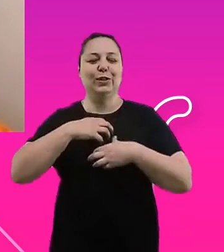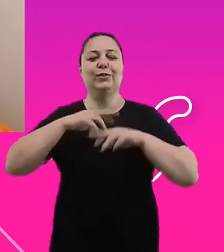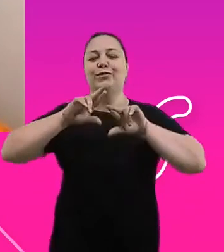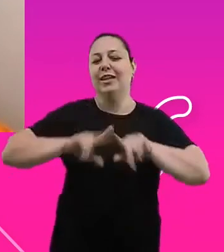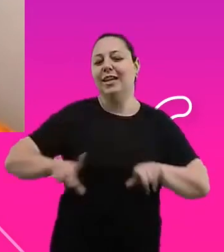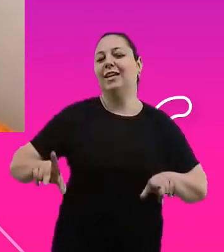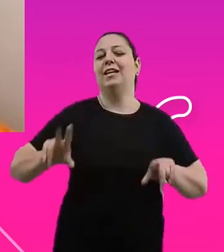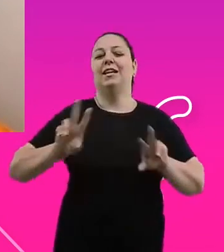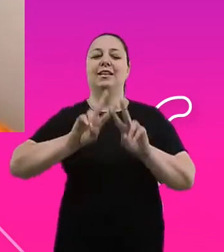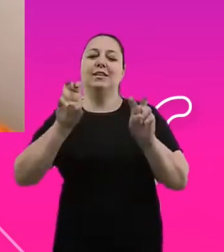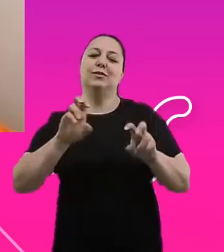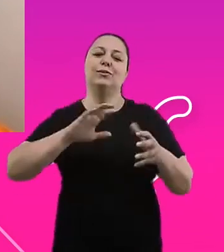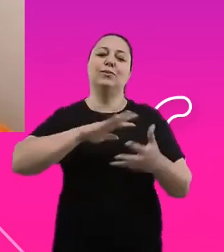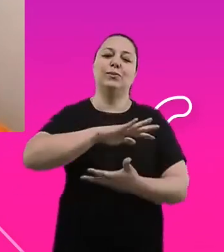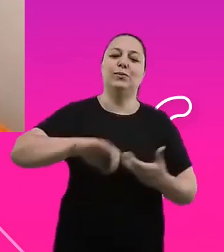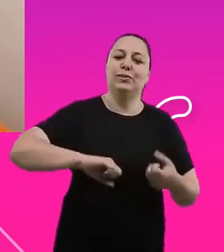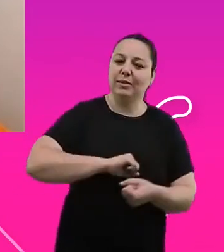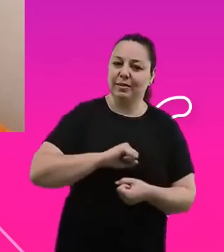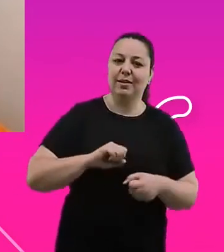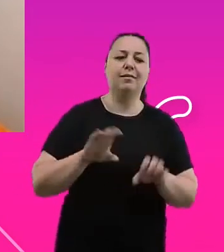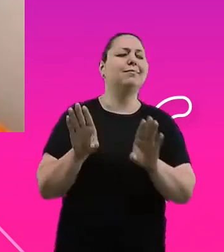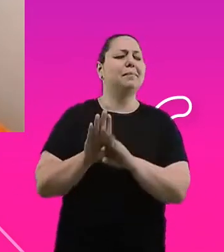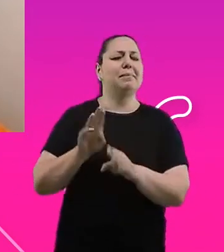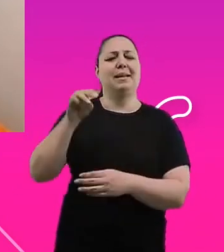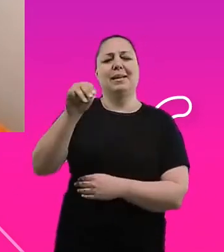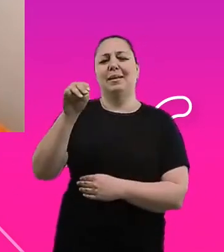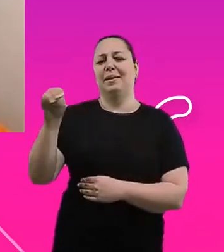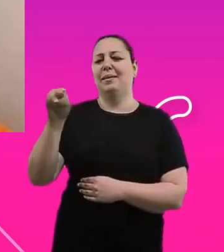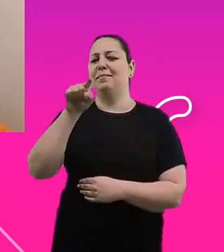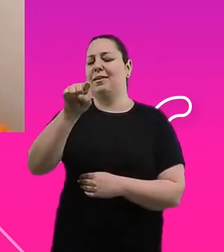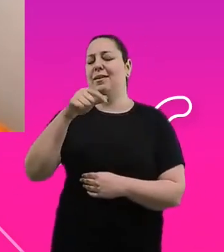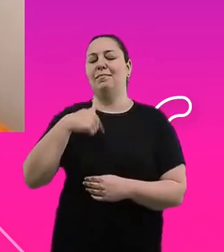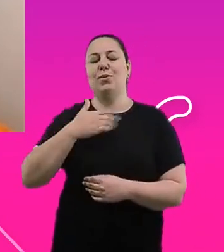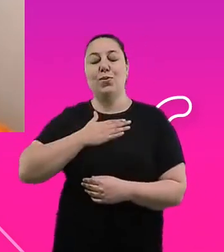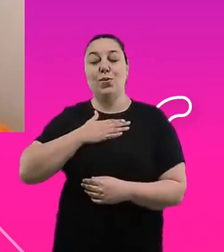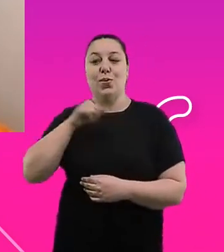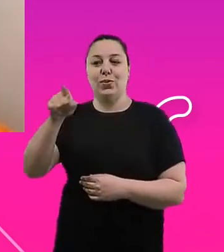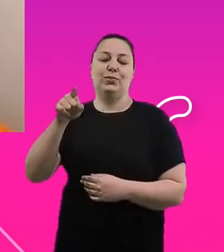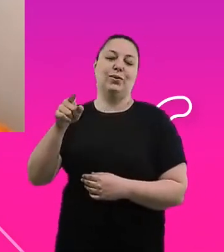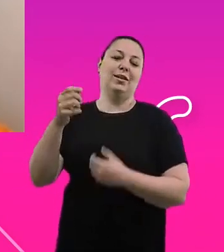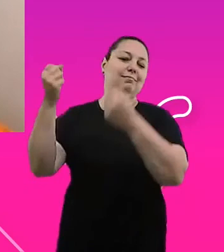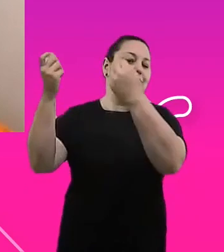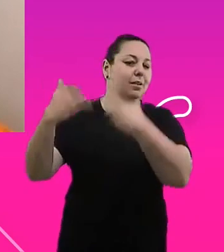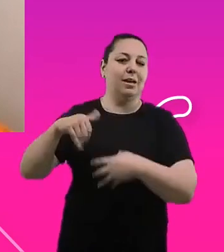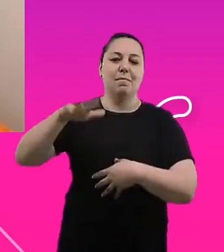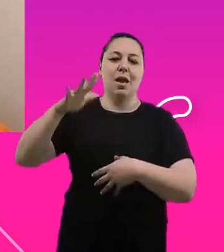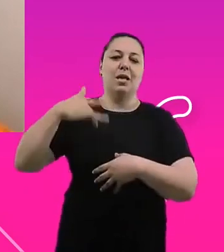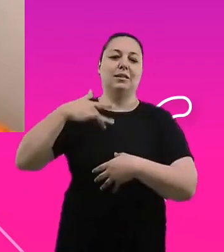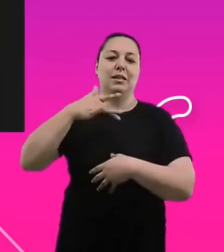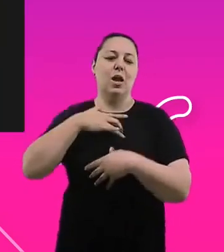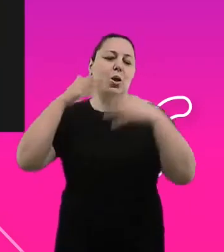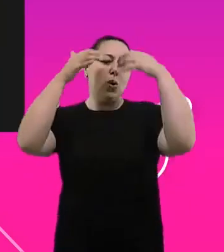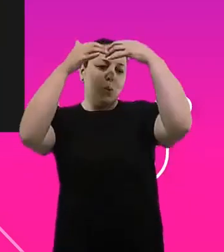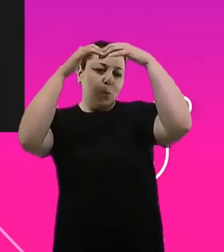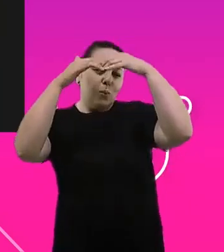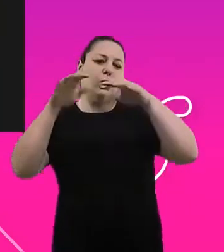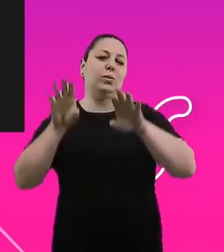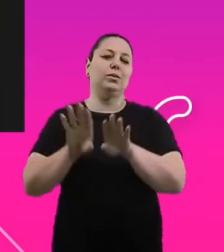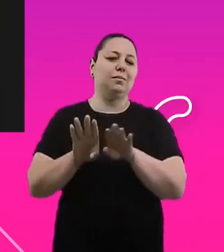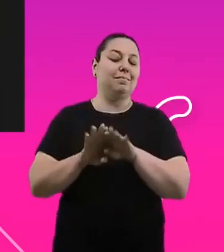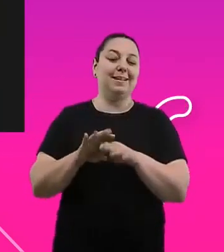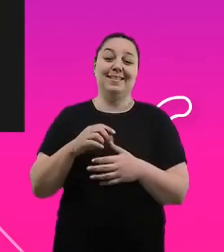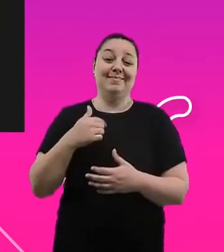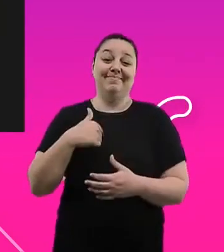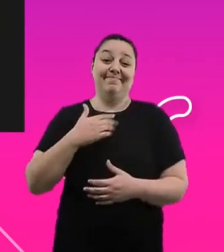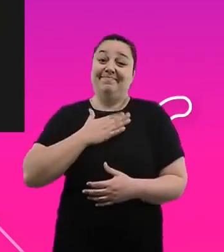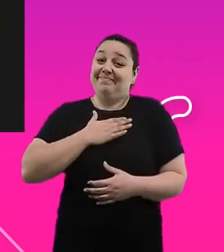né? E o MM também, abordando questões de saúde mental, assim, me ajudou pra caramba. E Pô. era isso, assim, não é uma